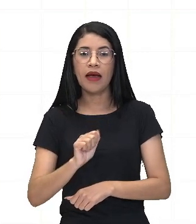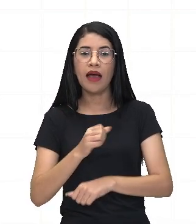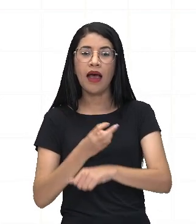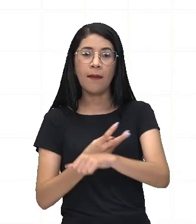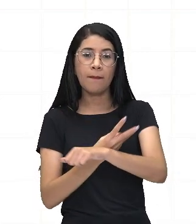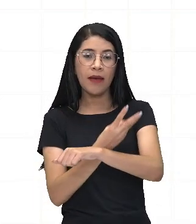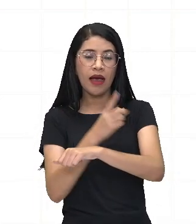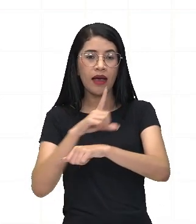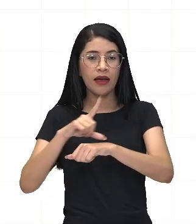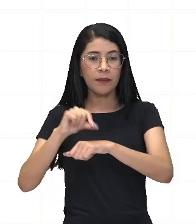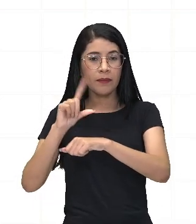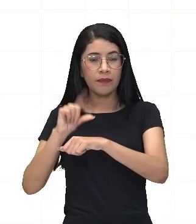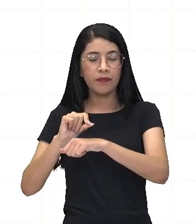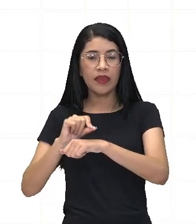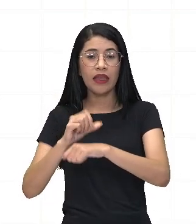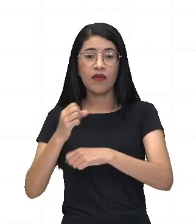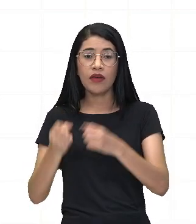em